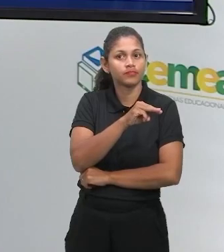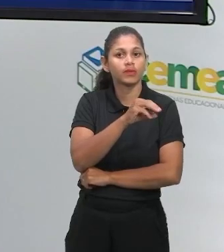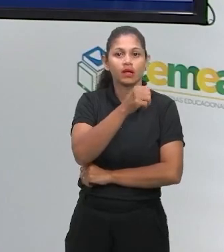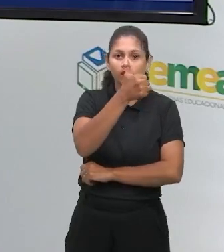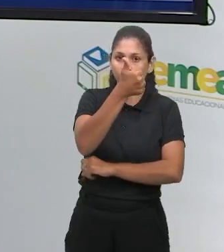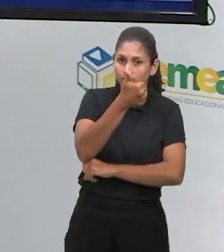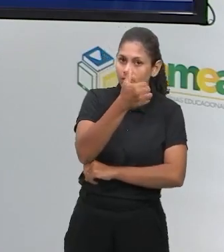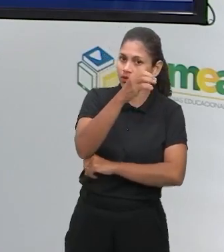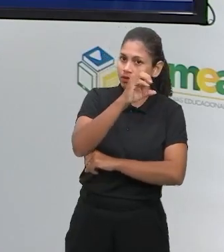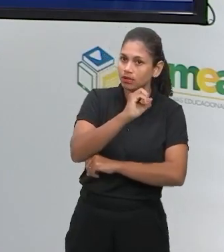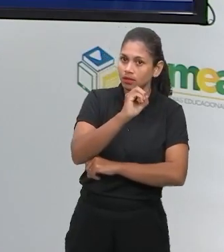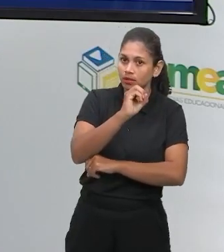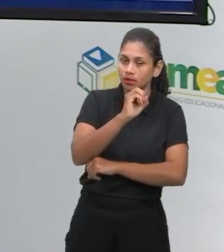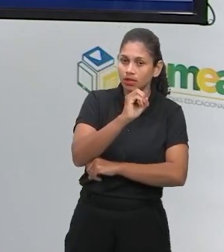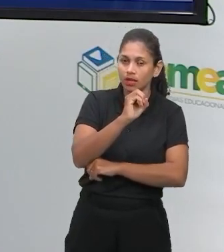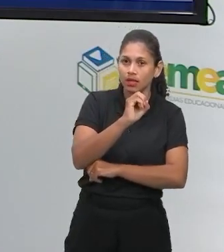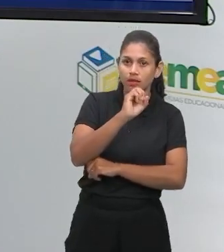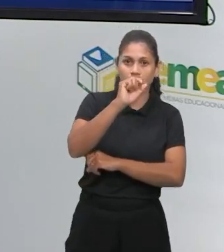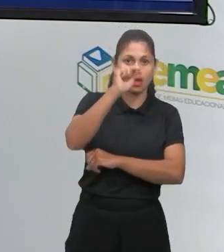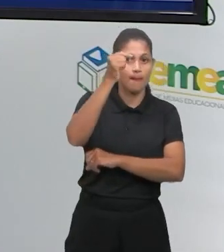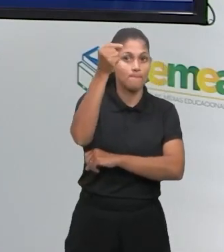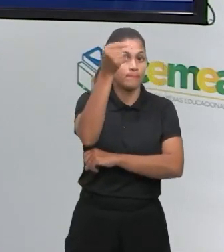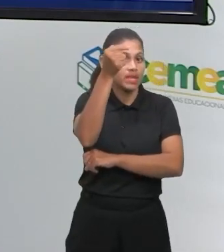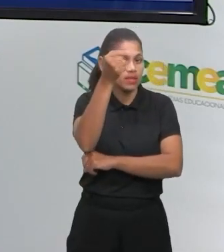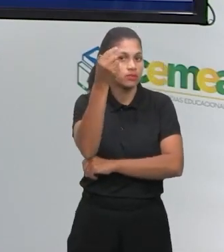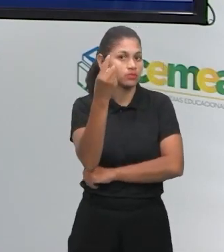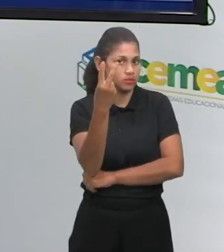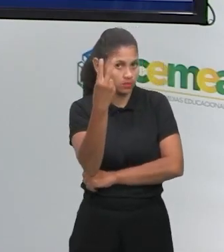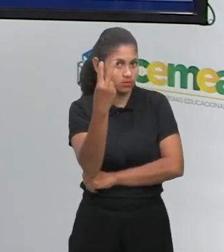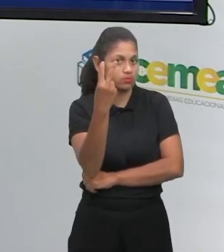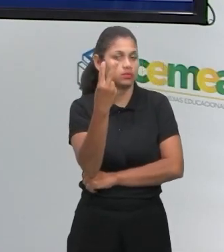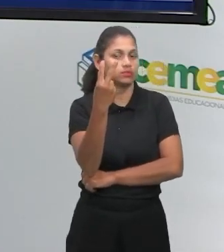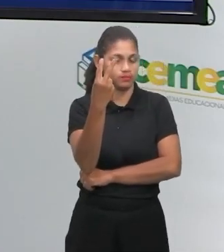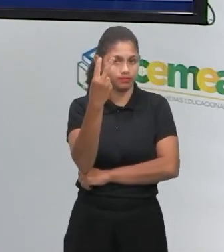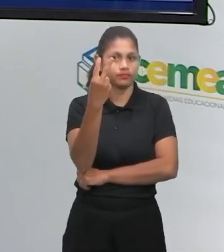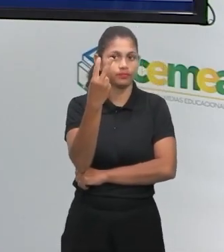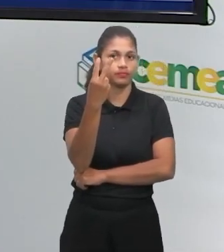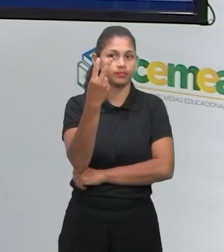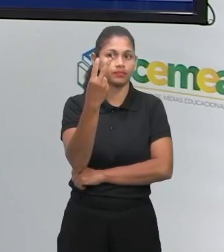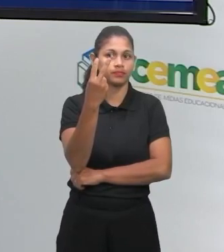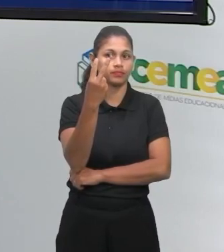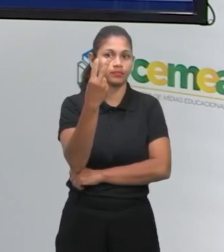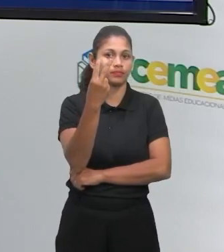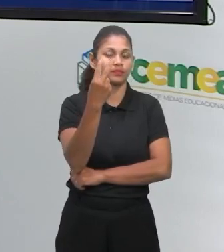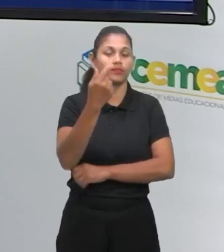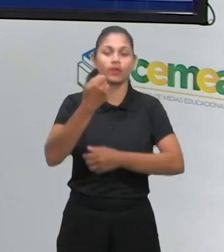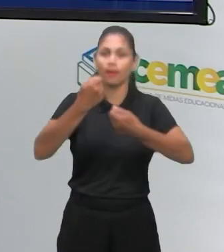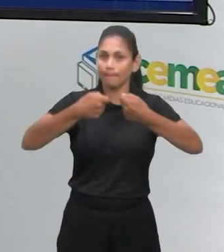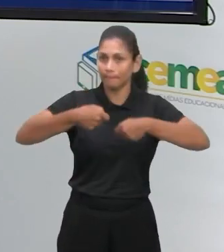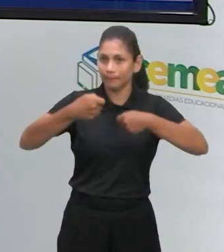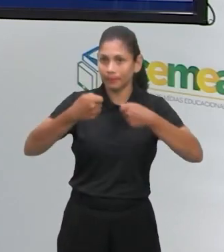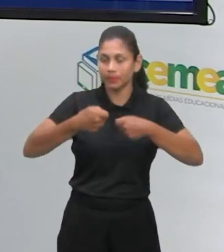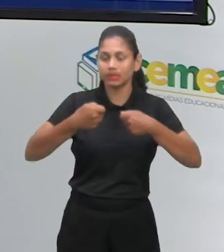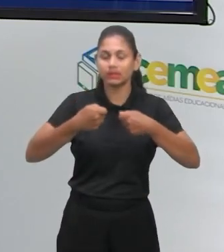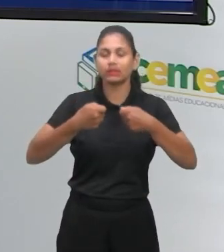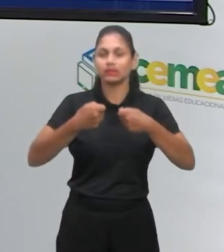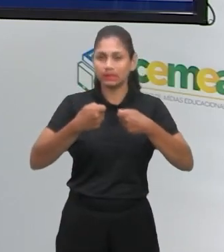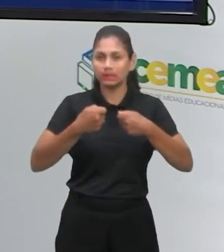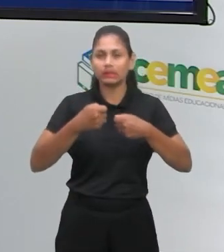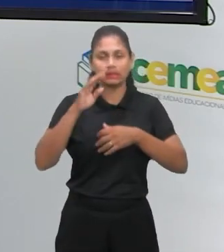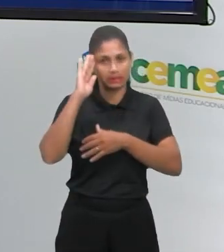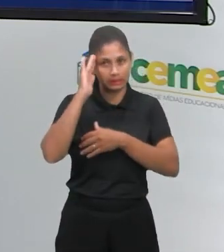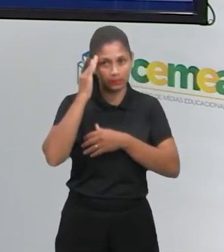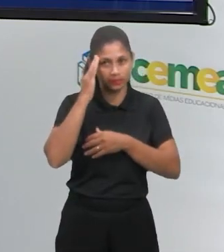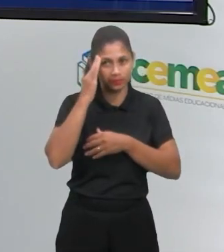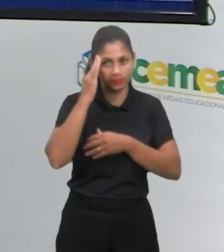10 elevado a menos 2, né? Já que o centímetro ele é um submúltiplo, e vocês vão aprender isso melhor lá na matemática, a gente